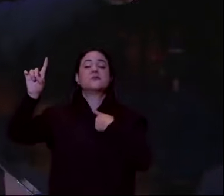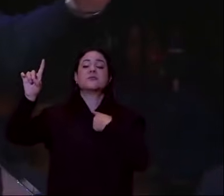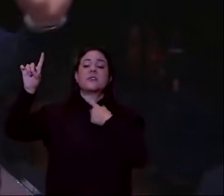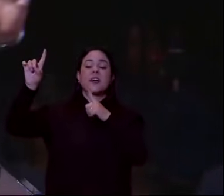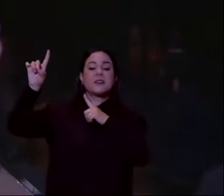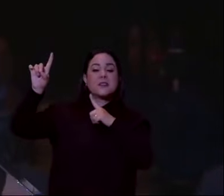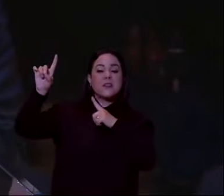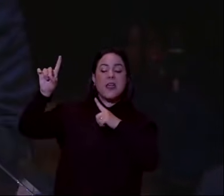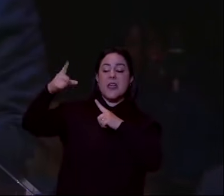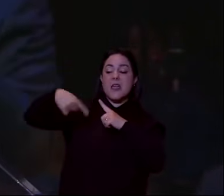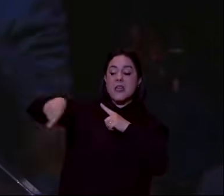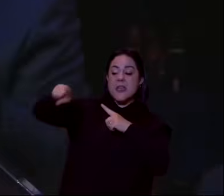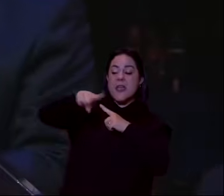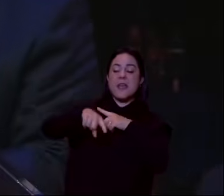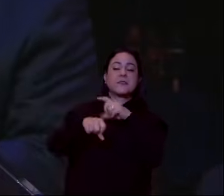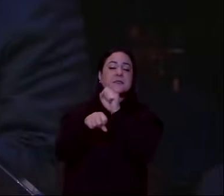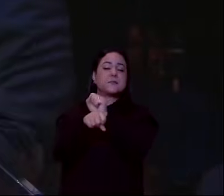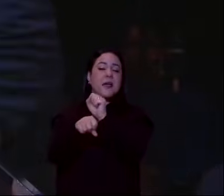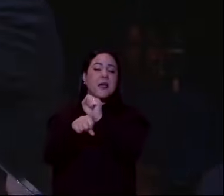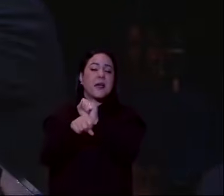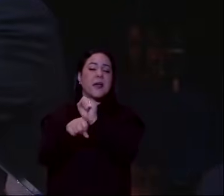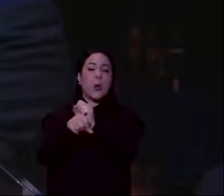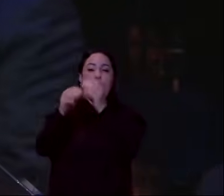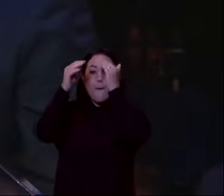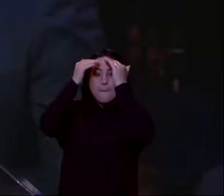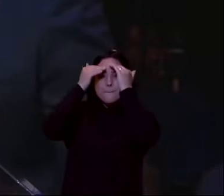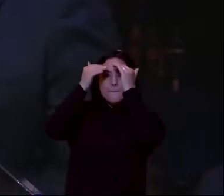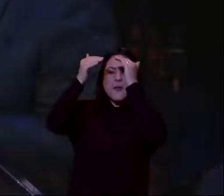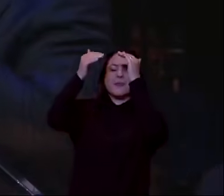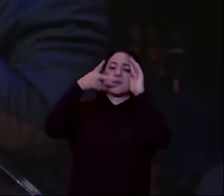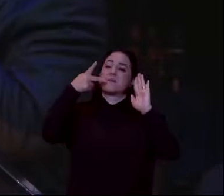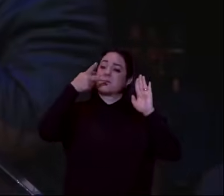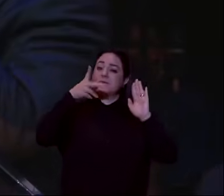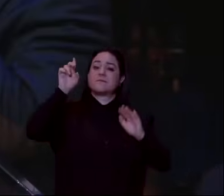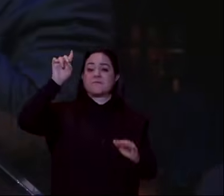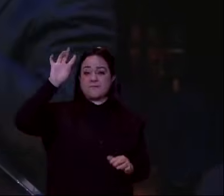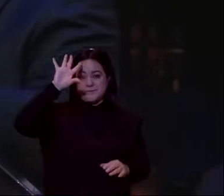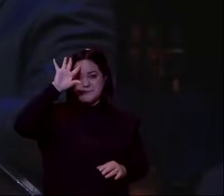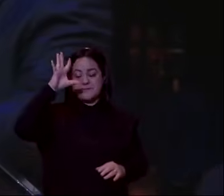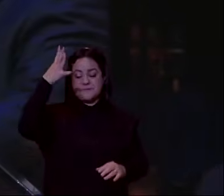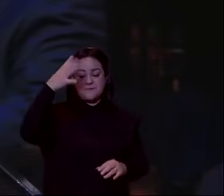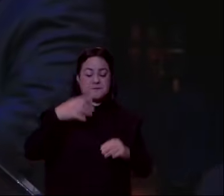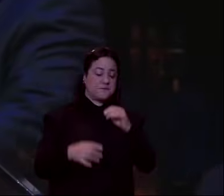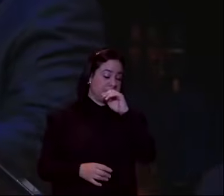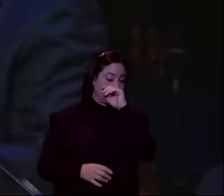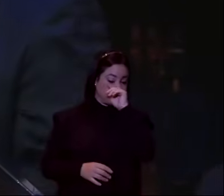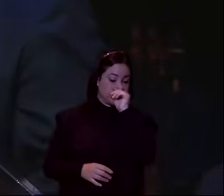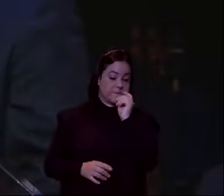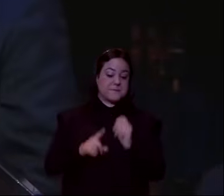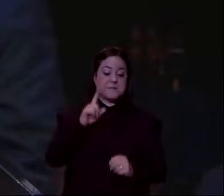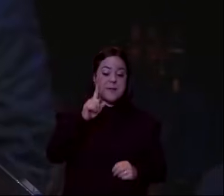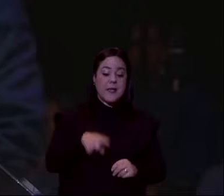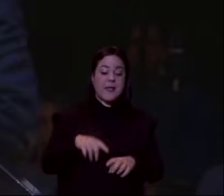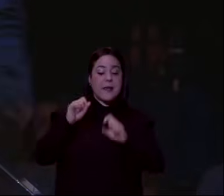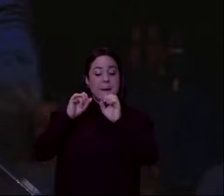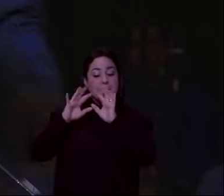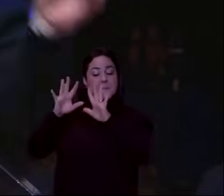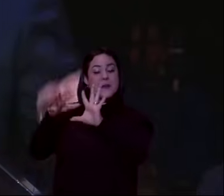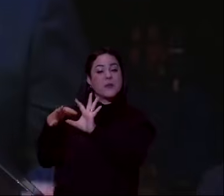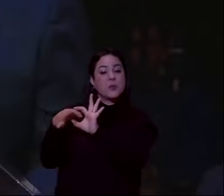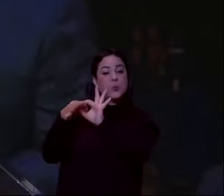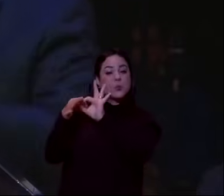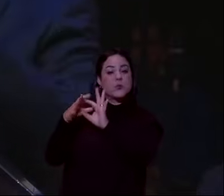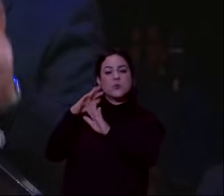naqueles dias de espera, obediente pelo cumprimento da promessa. E essa era a bênção da união